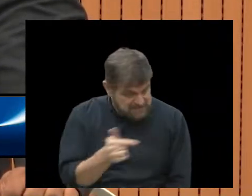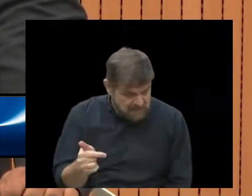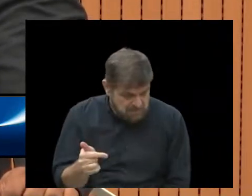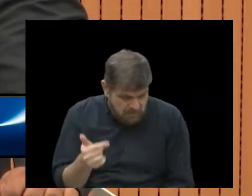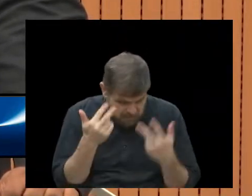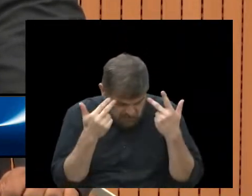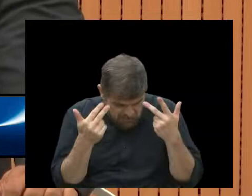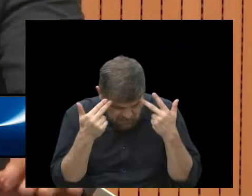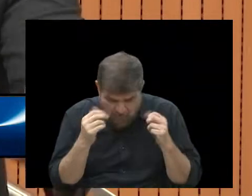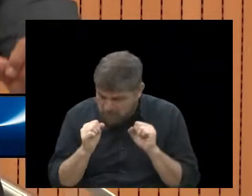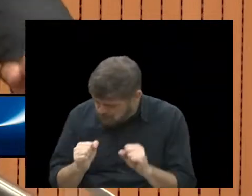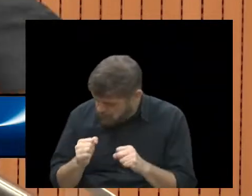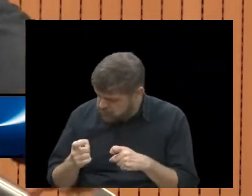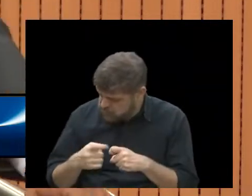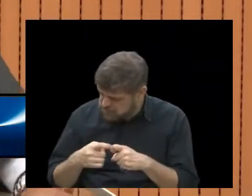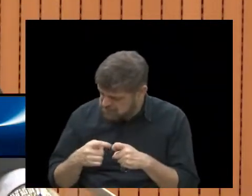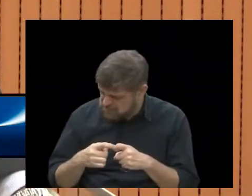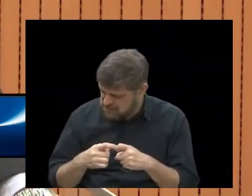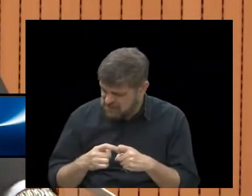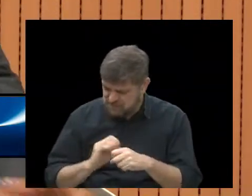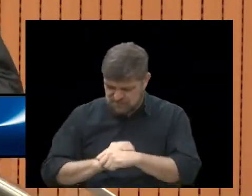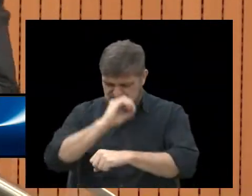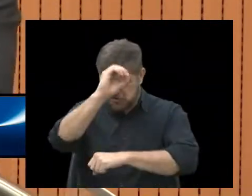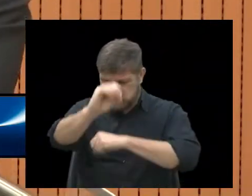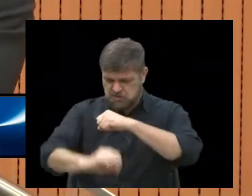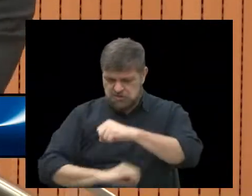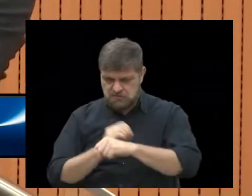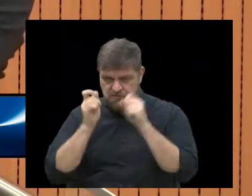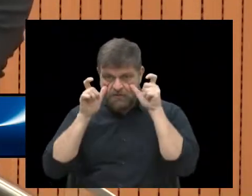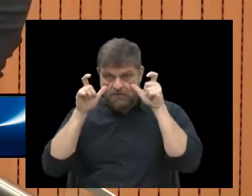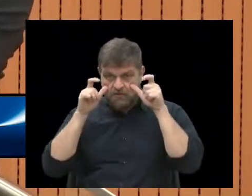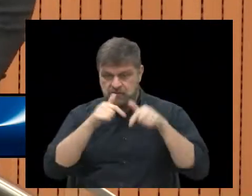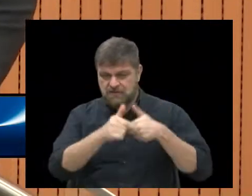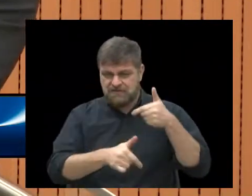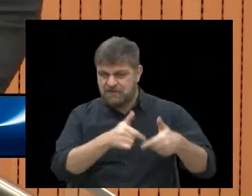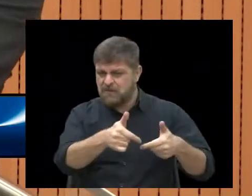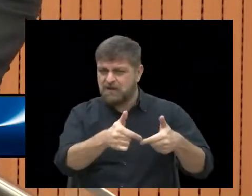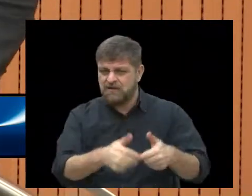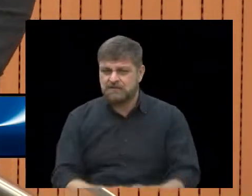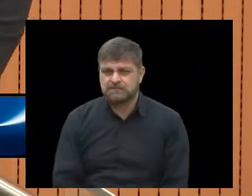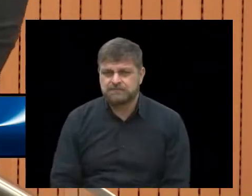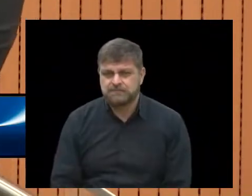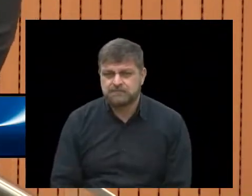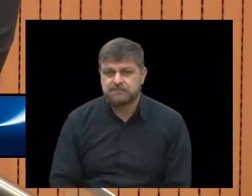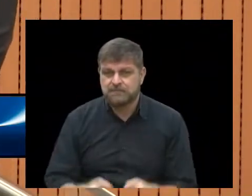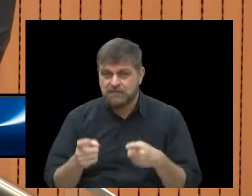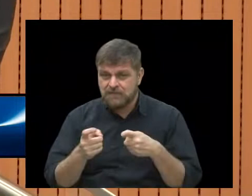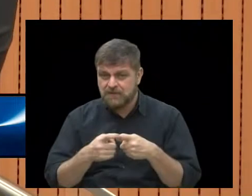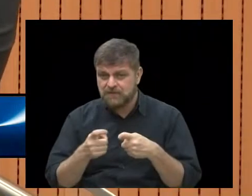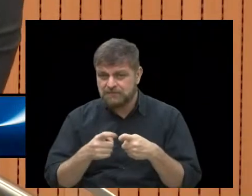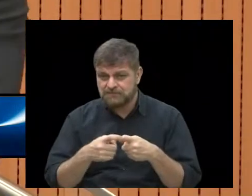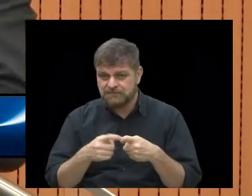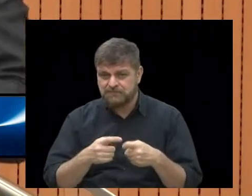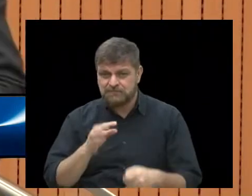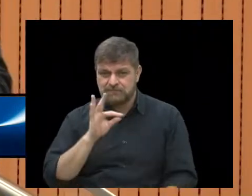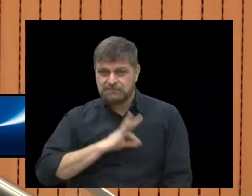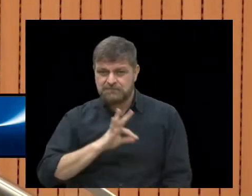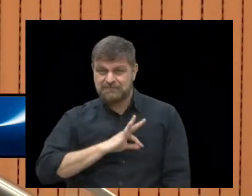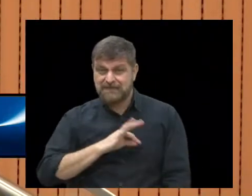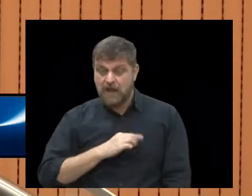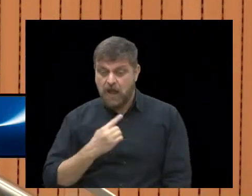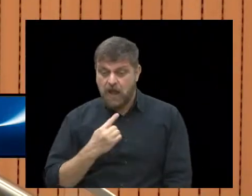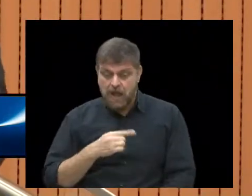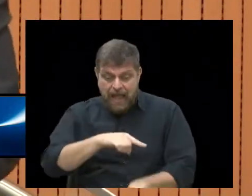é plantão. Nós precisamos ficar bem claro aqui que os médicos, não, vereador Marcos Bernardelli, os médicos ganham aqui por hora